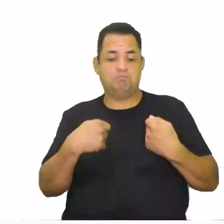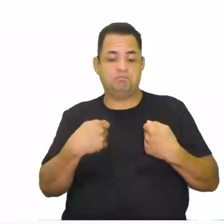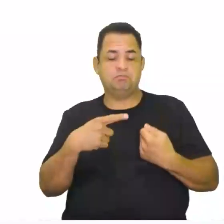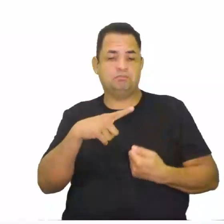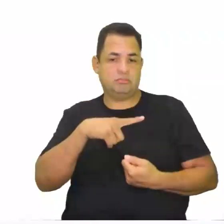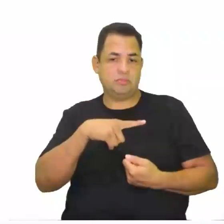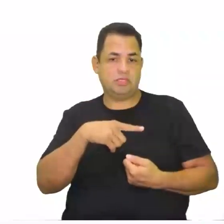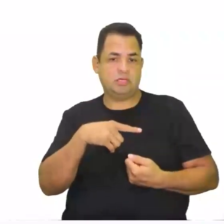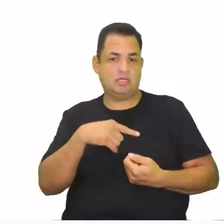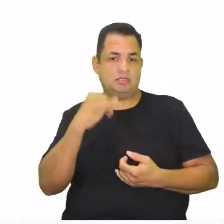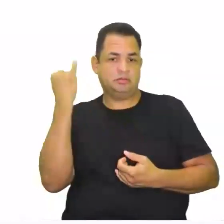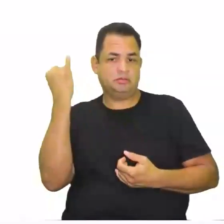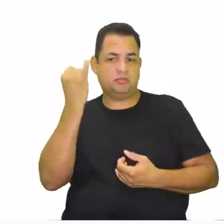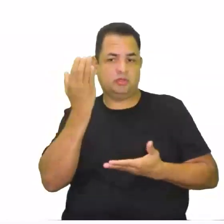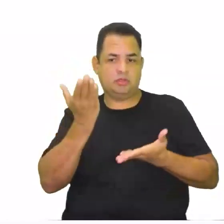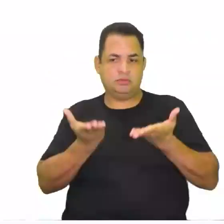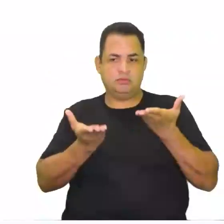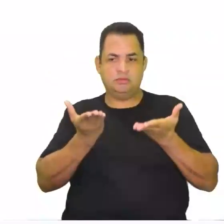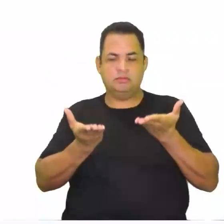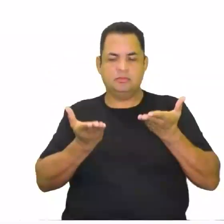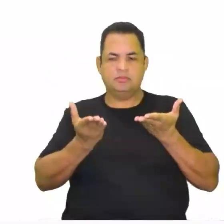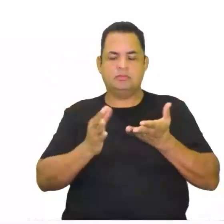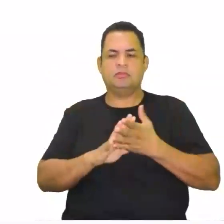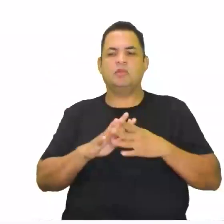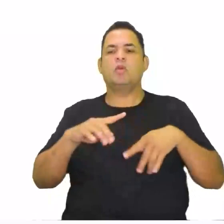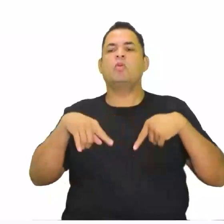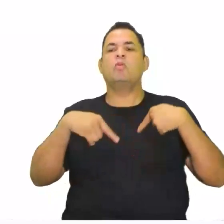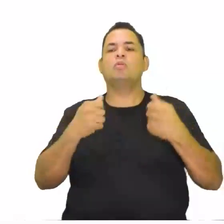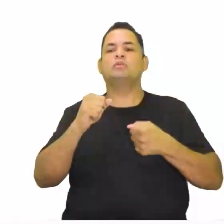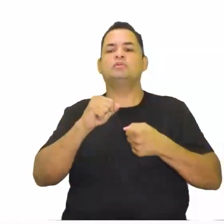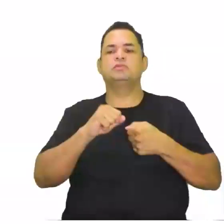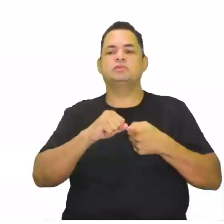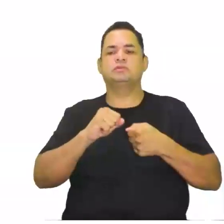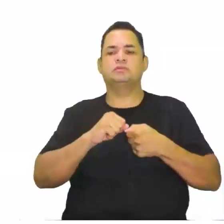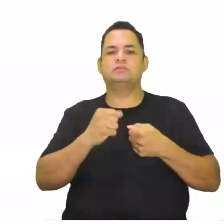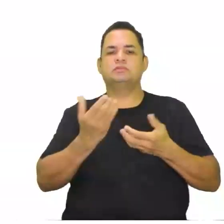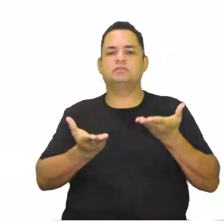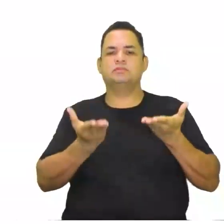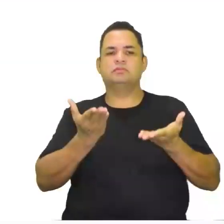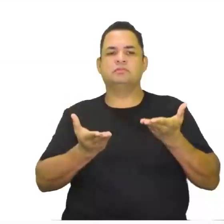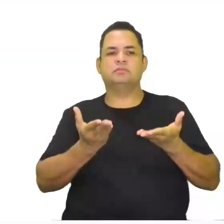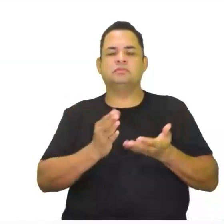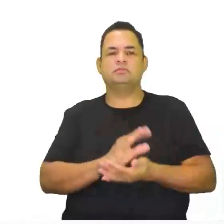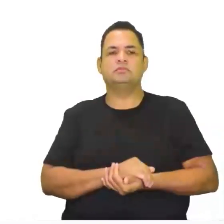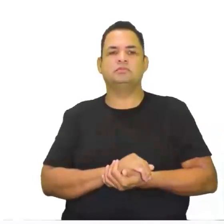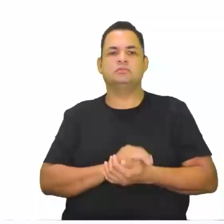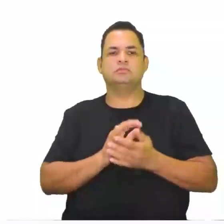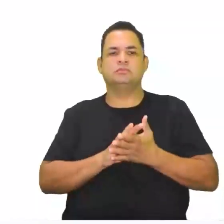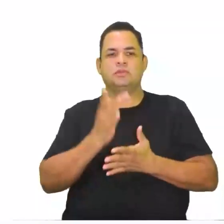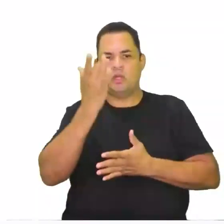balanceamento. Quando a gente faz o balanceamento, o que nós temos aqui? Com a equação